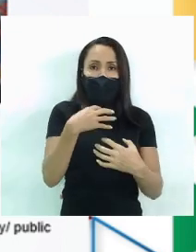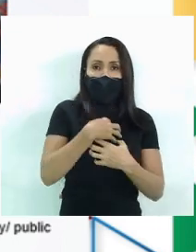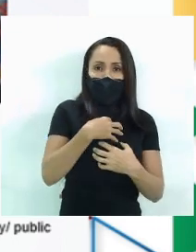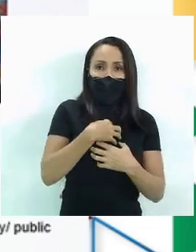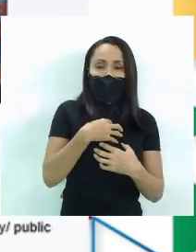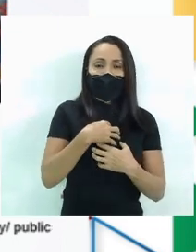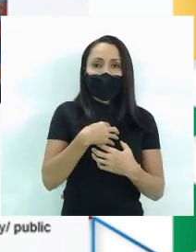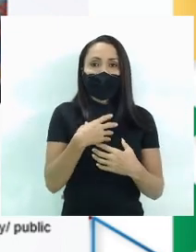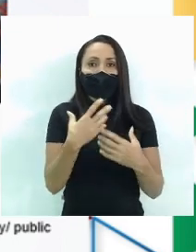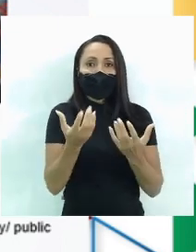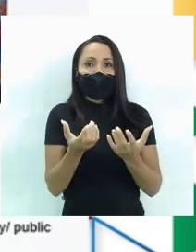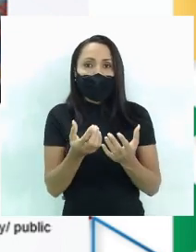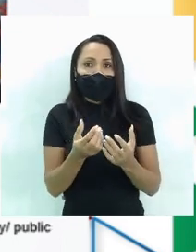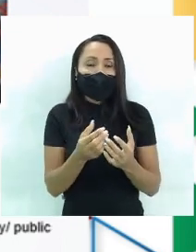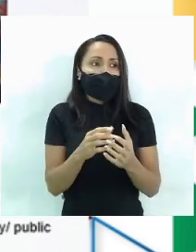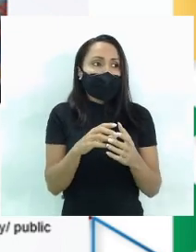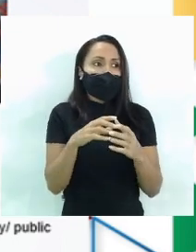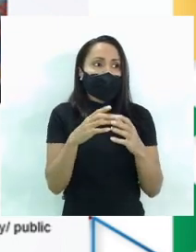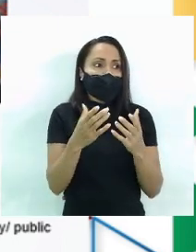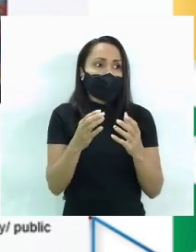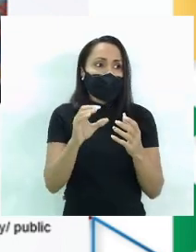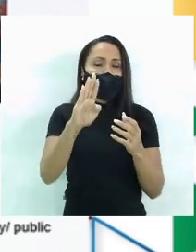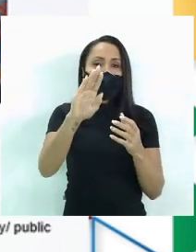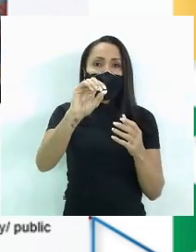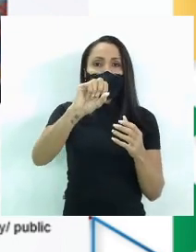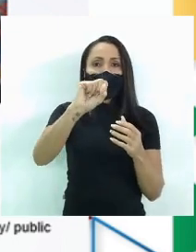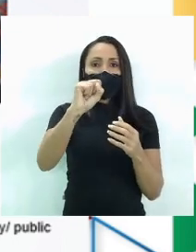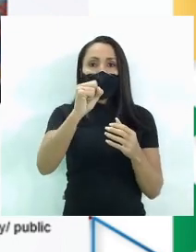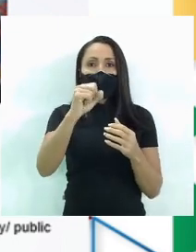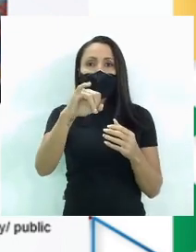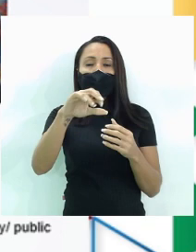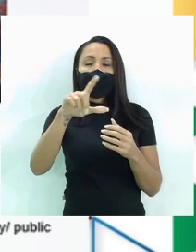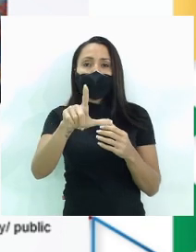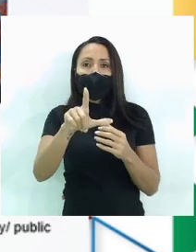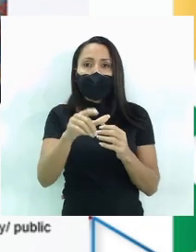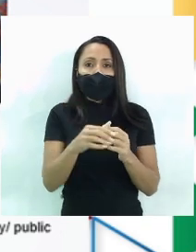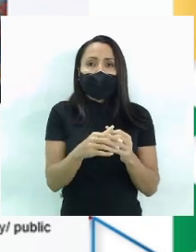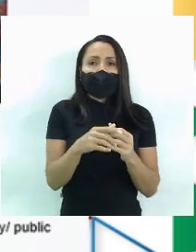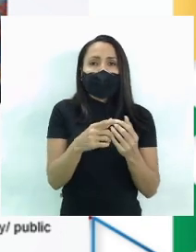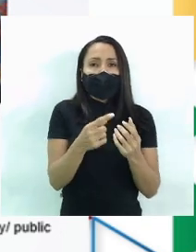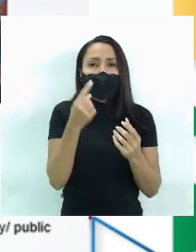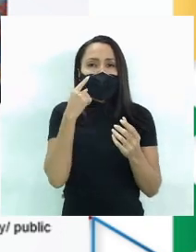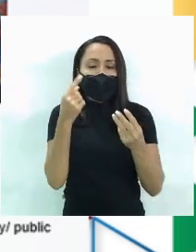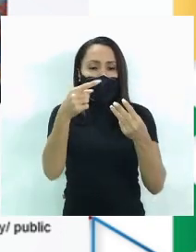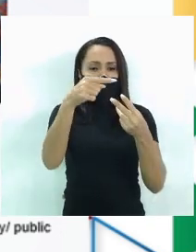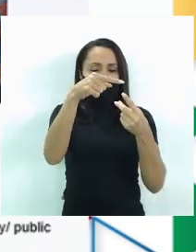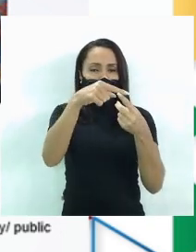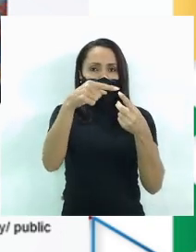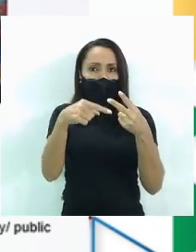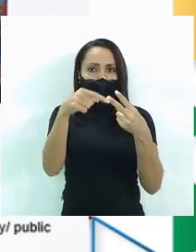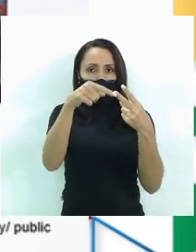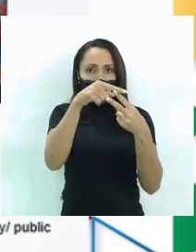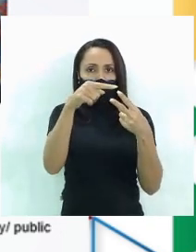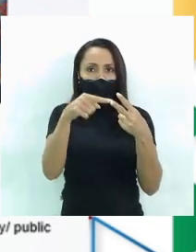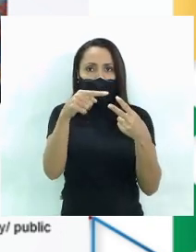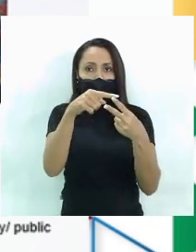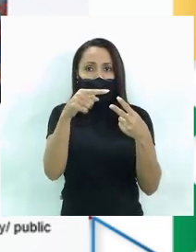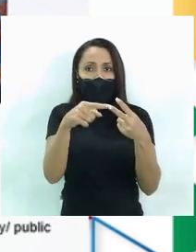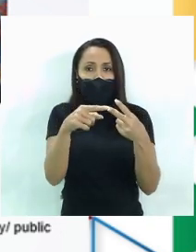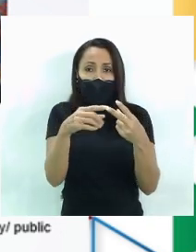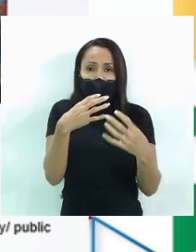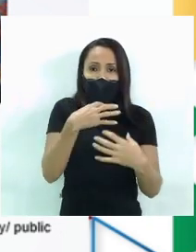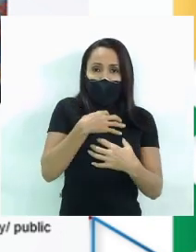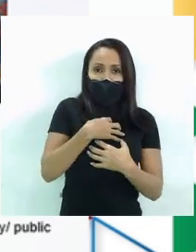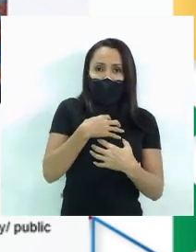tem o bócio, que é chamado de bócio endêmico, né? Então, nós podemos observar esses dois sintomas